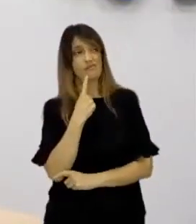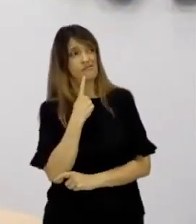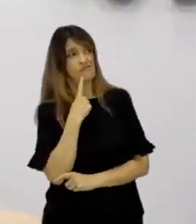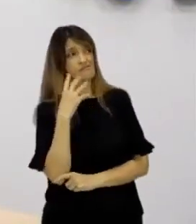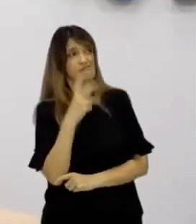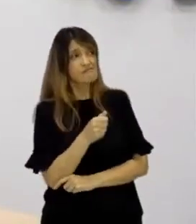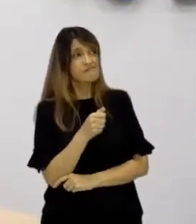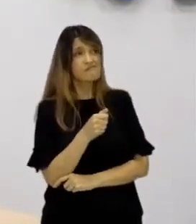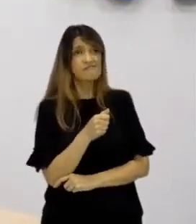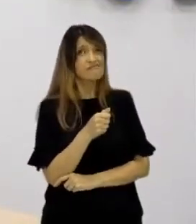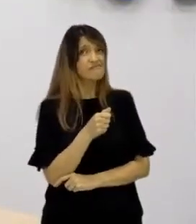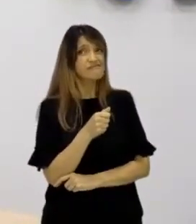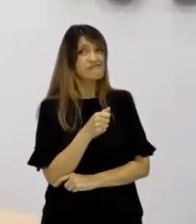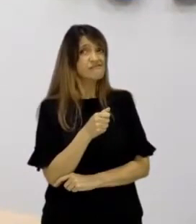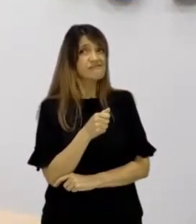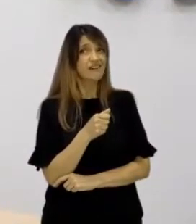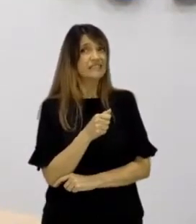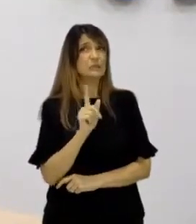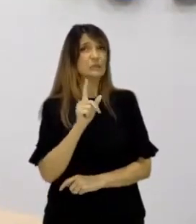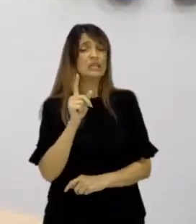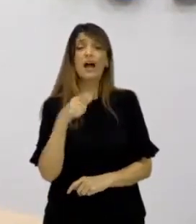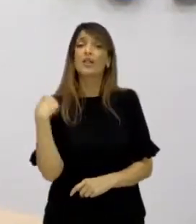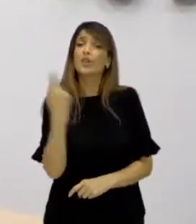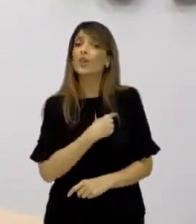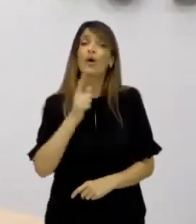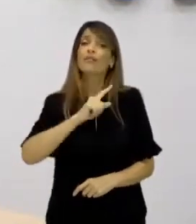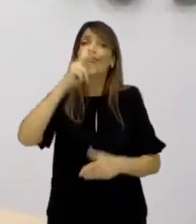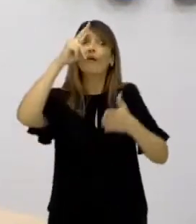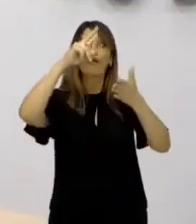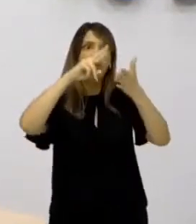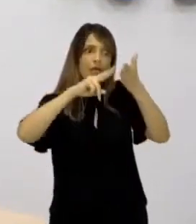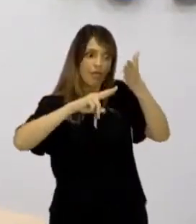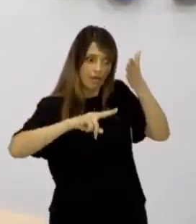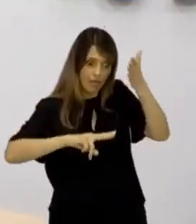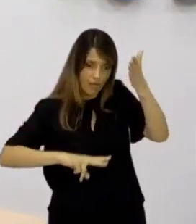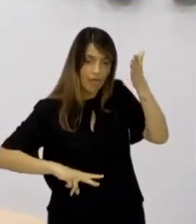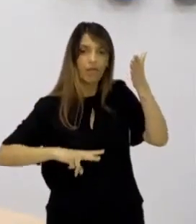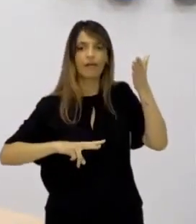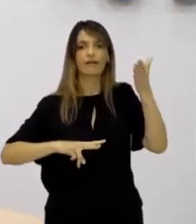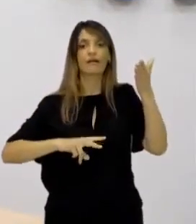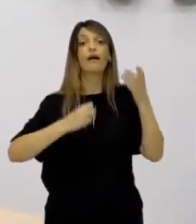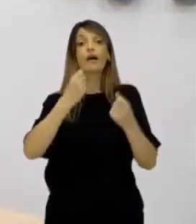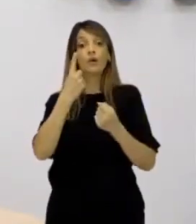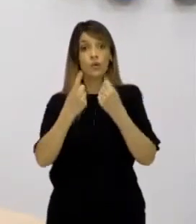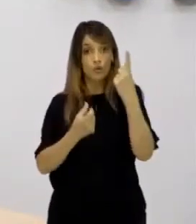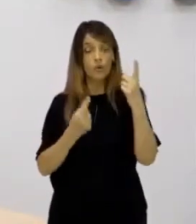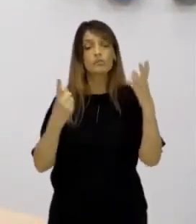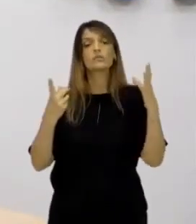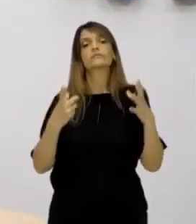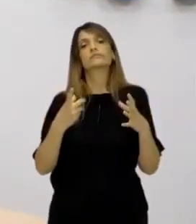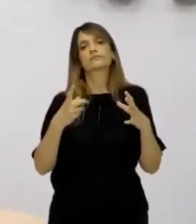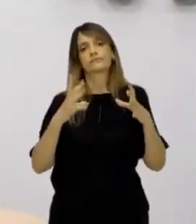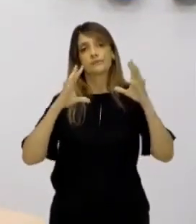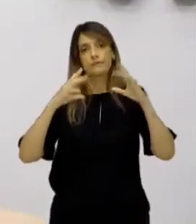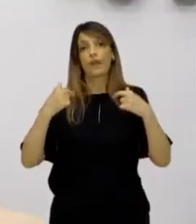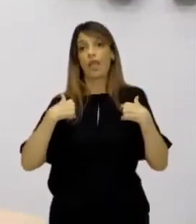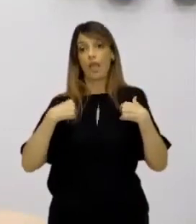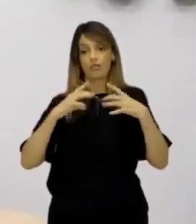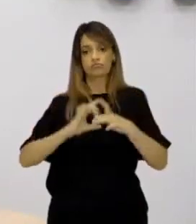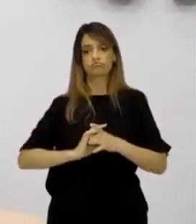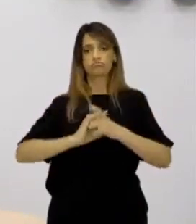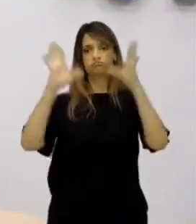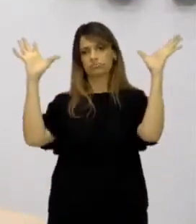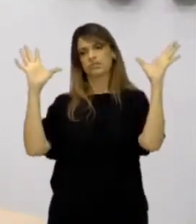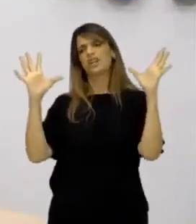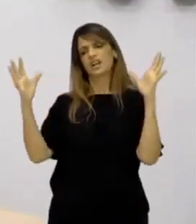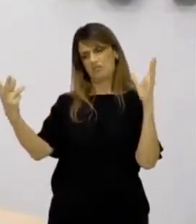vírgula. Mas, normalmente, a gente não lê isso, né? Muitas delas, a gente tá dando autorização para que eles usem os nossos dados.